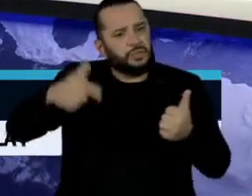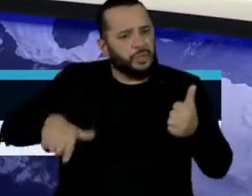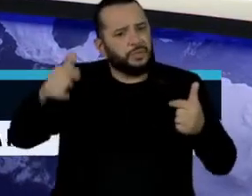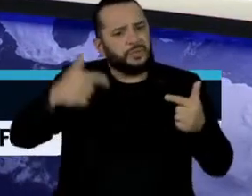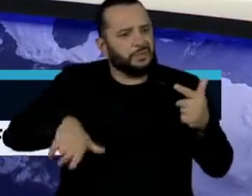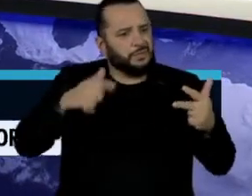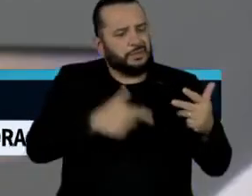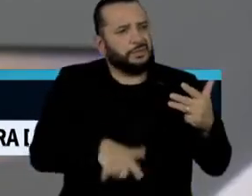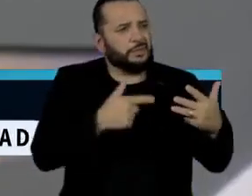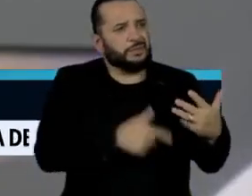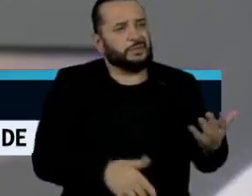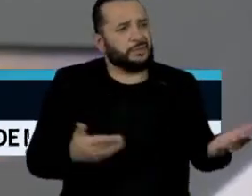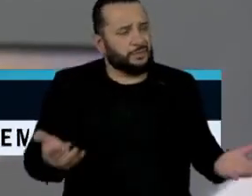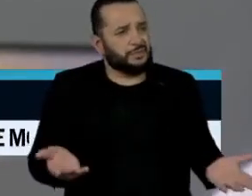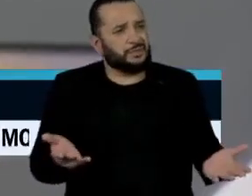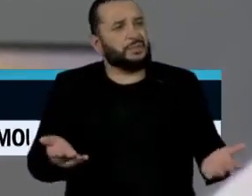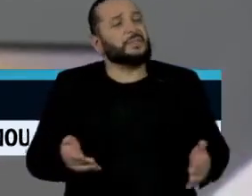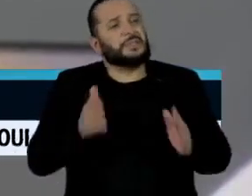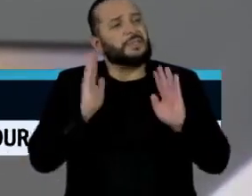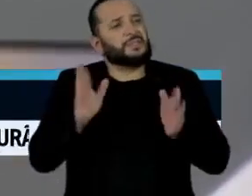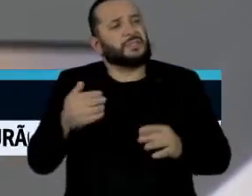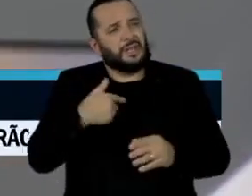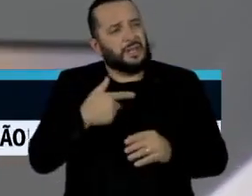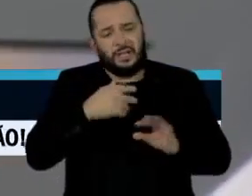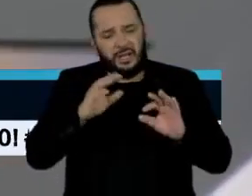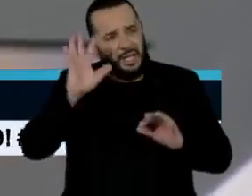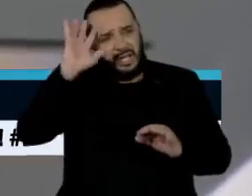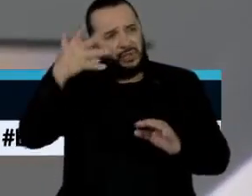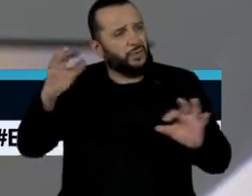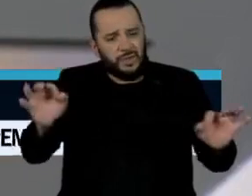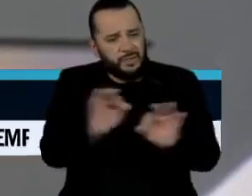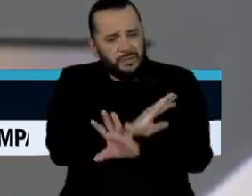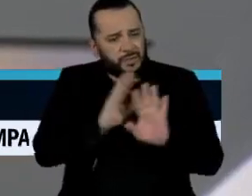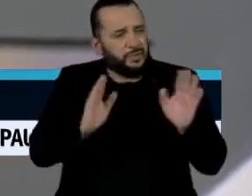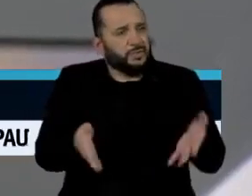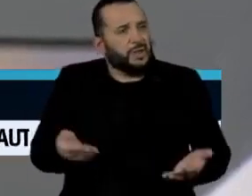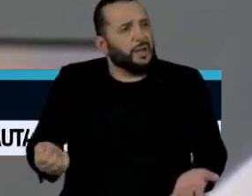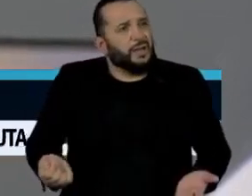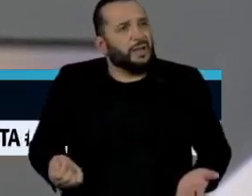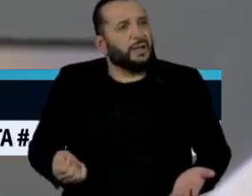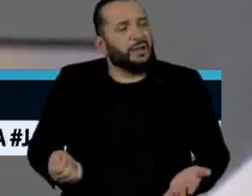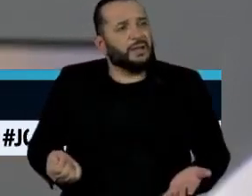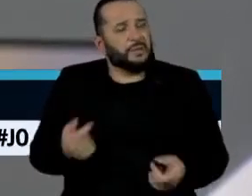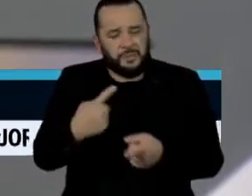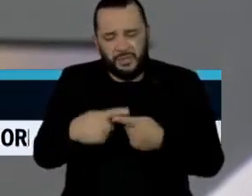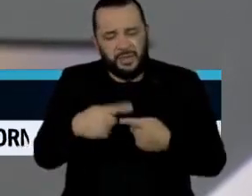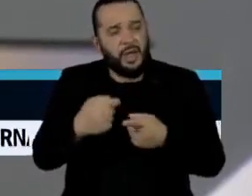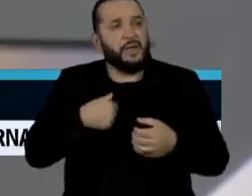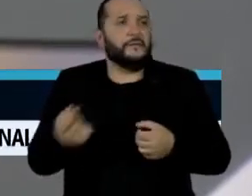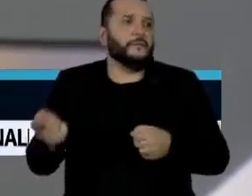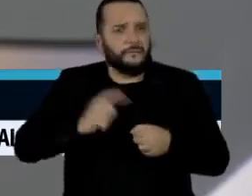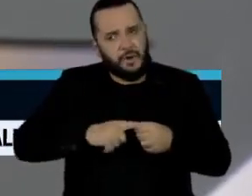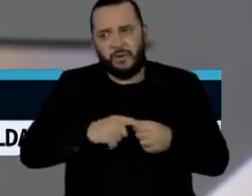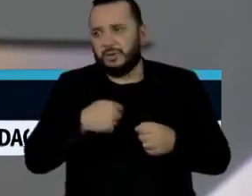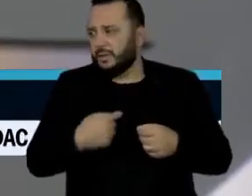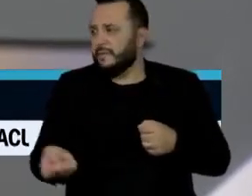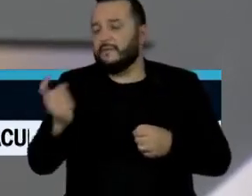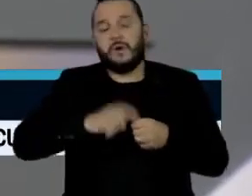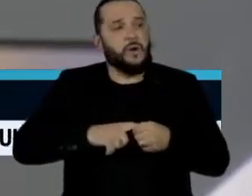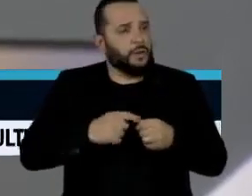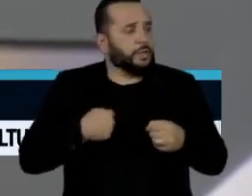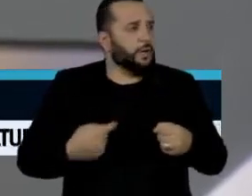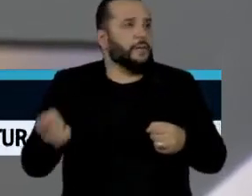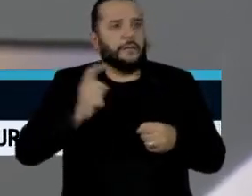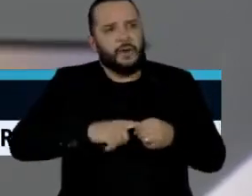antigos diziam Roma locuta causa finita não é já foi definido essa questão então não tem porque eu não entendo